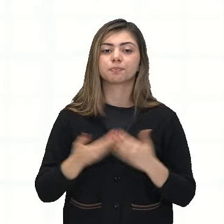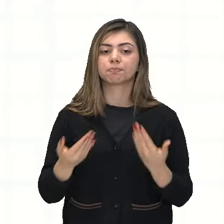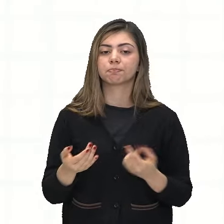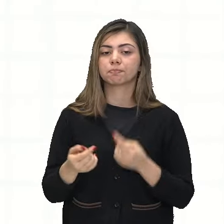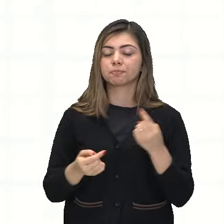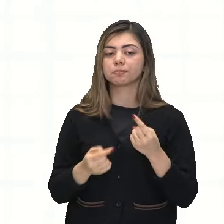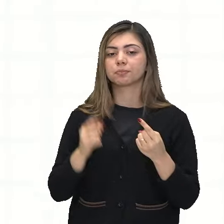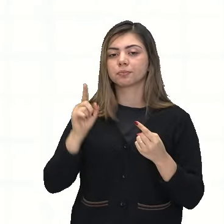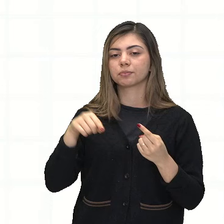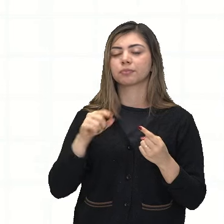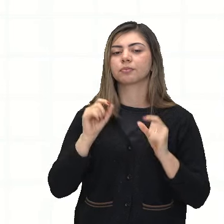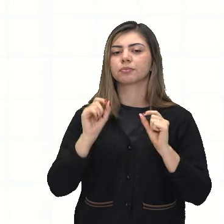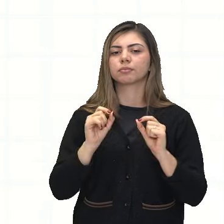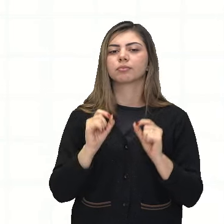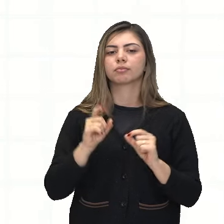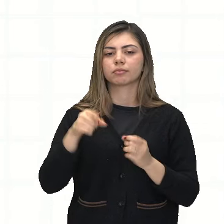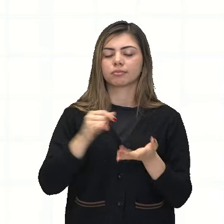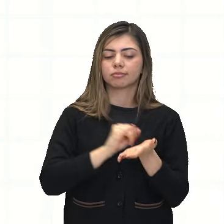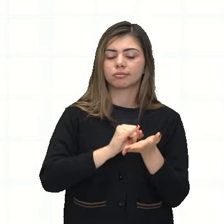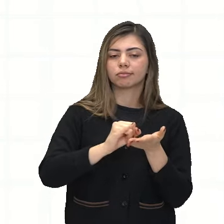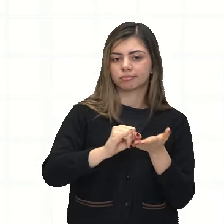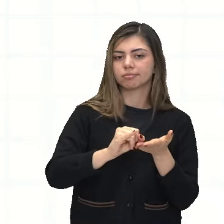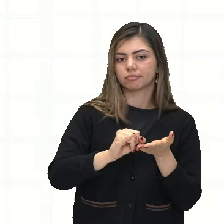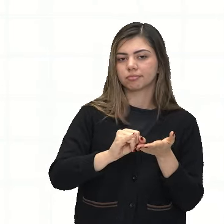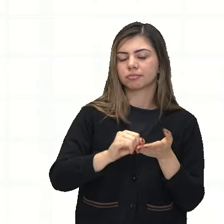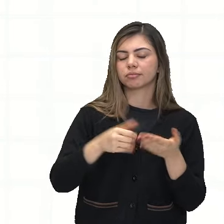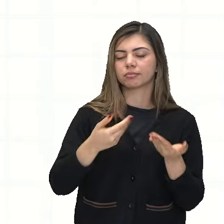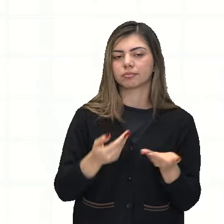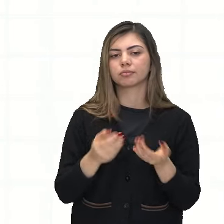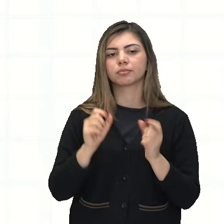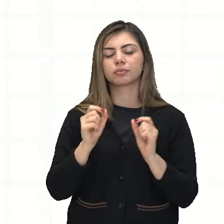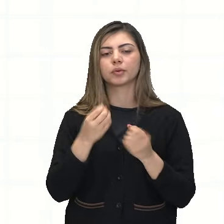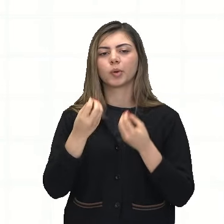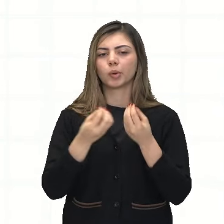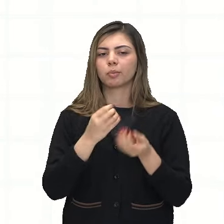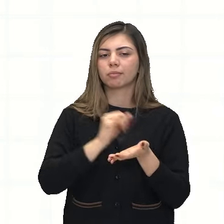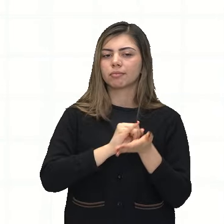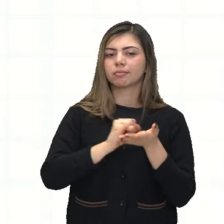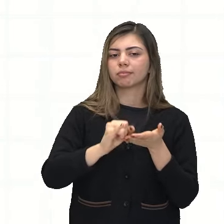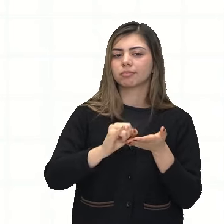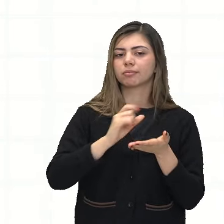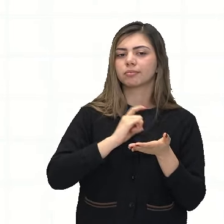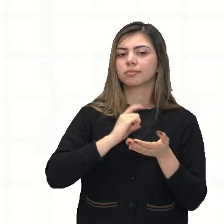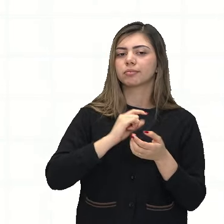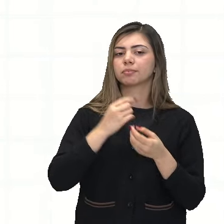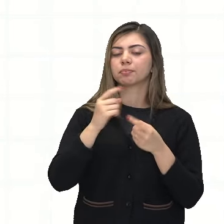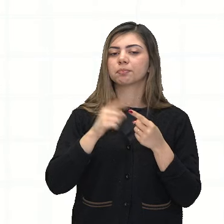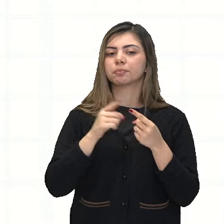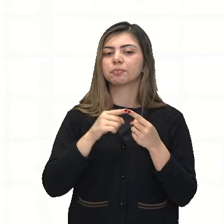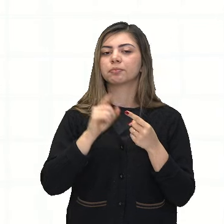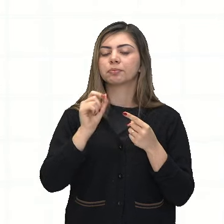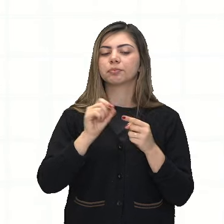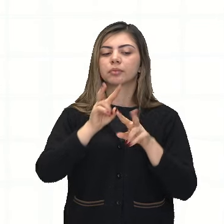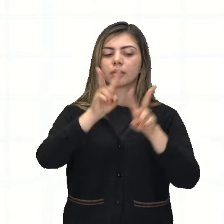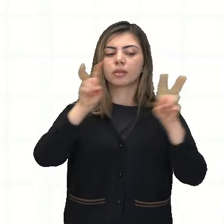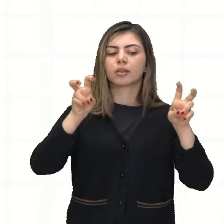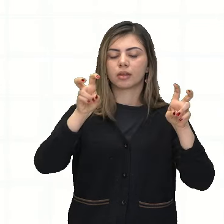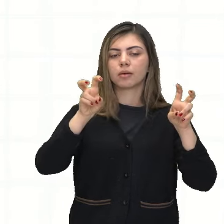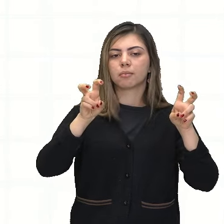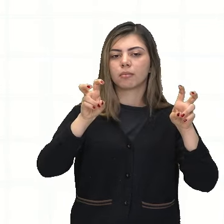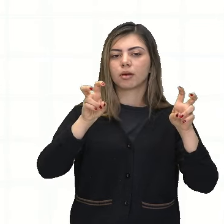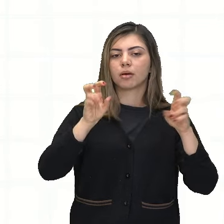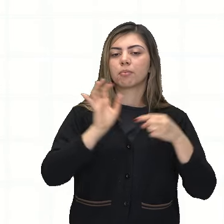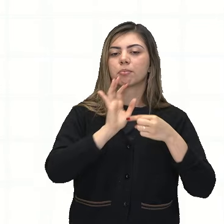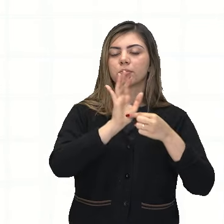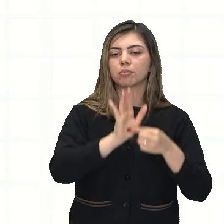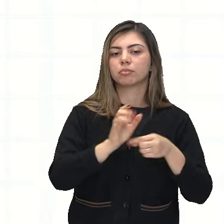deles como a gente já falou lá é a introdução lá na introdução eu tenho essa apresentação do tema e a